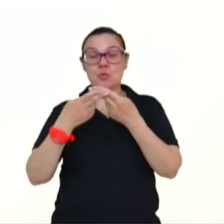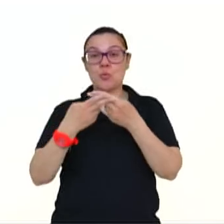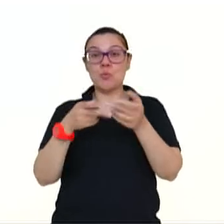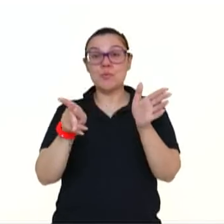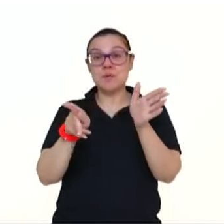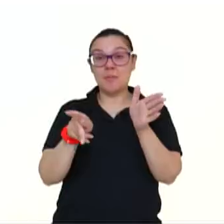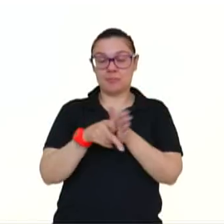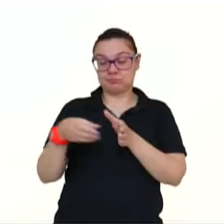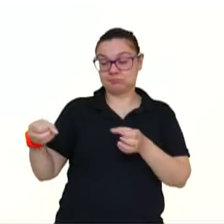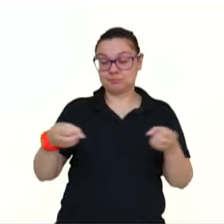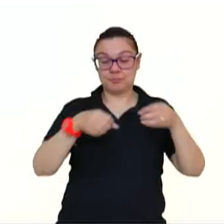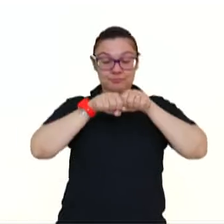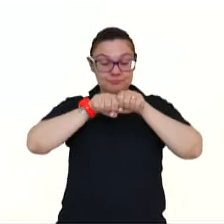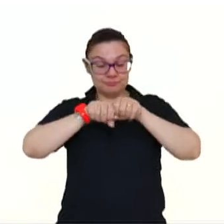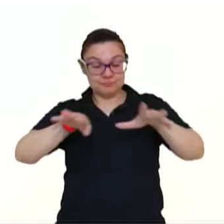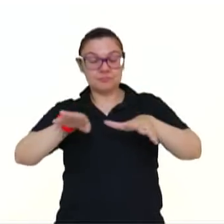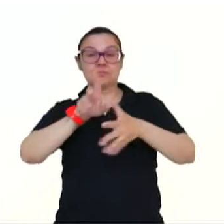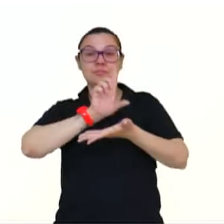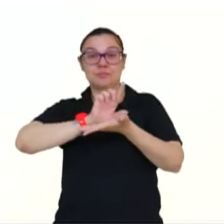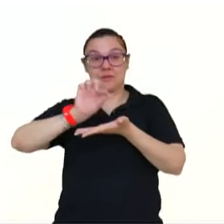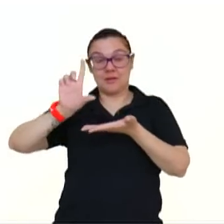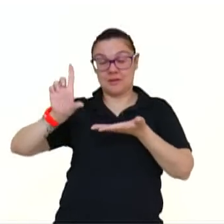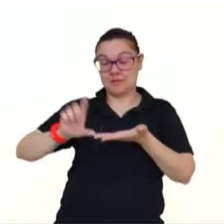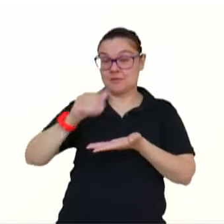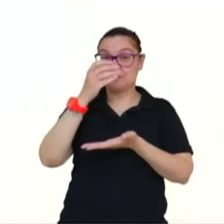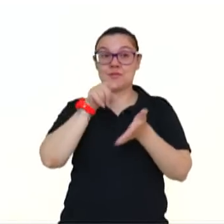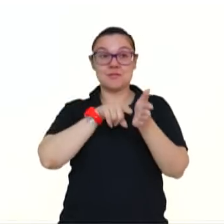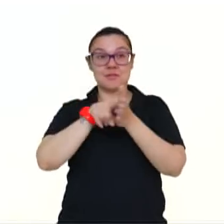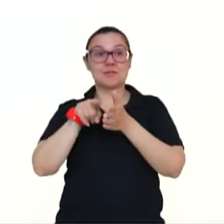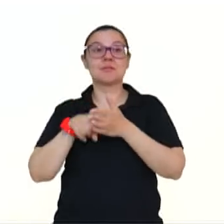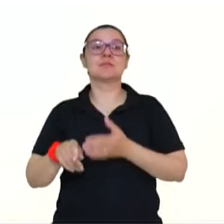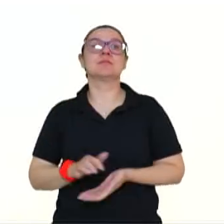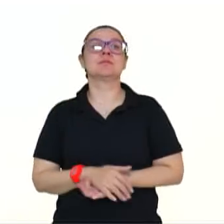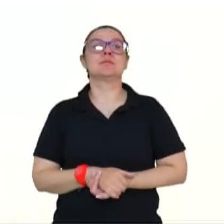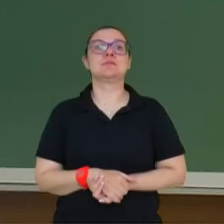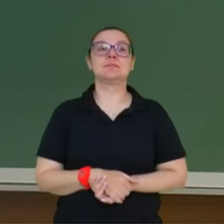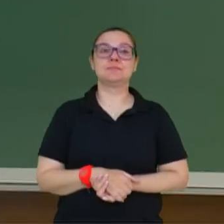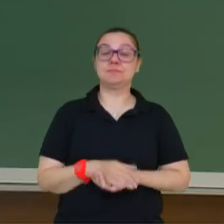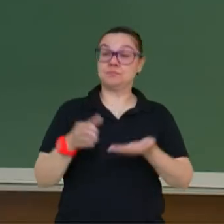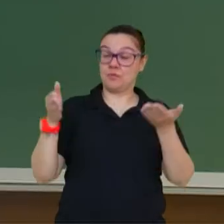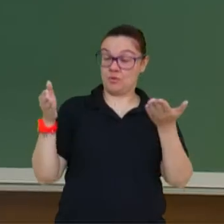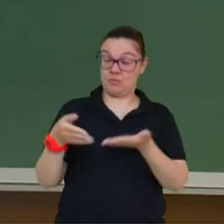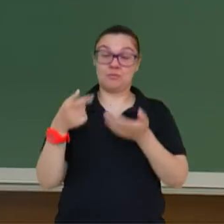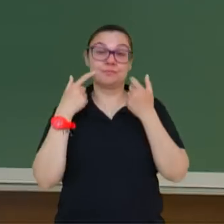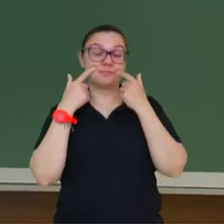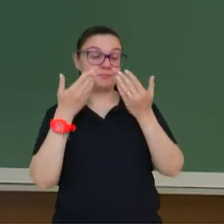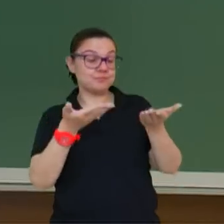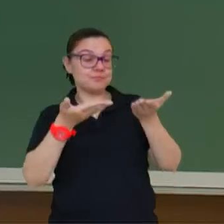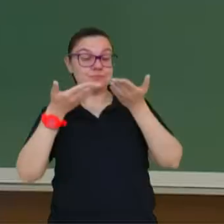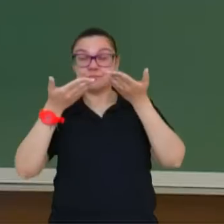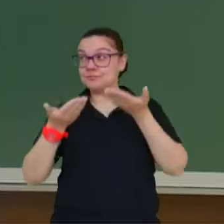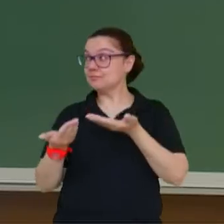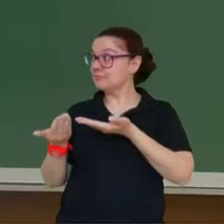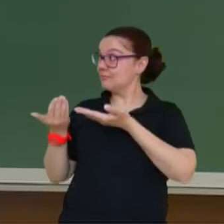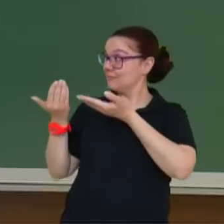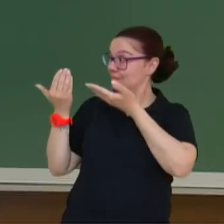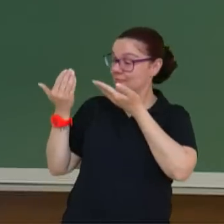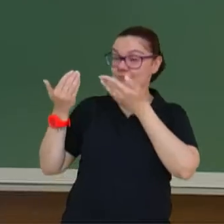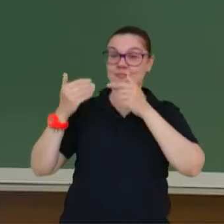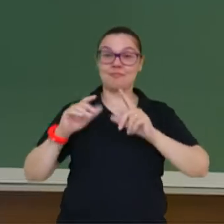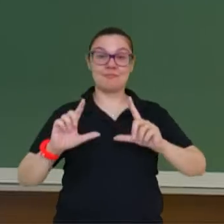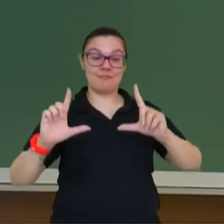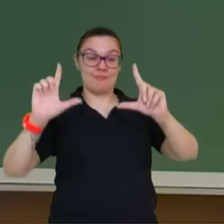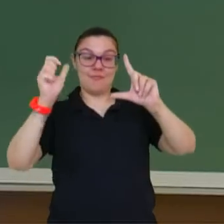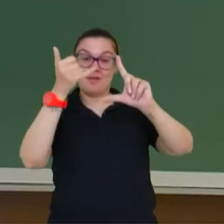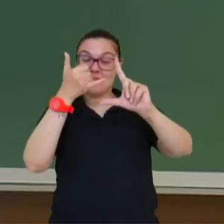de divulgação científica. Eu trouxe aqui para vocês essa representação